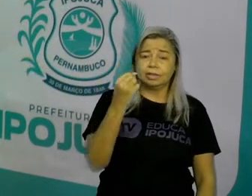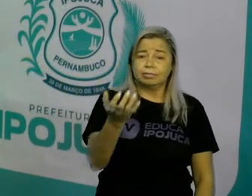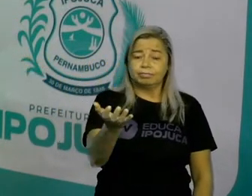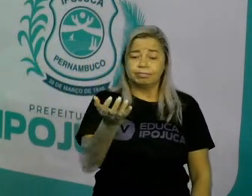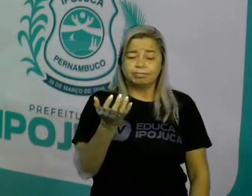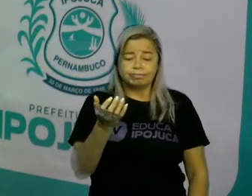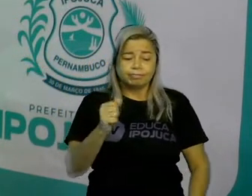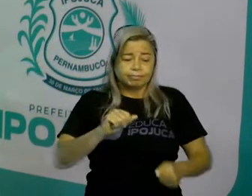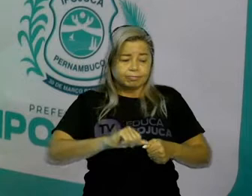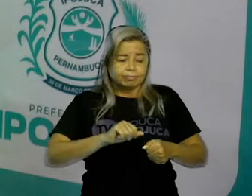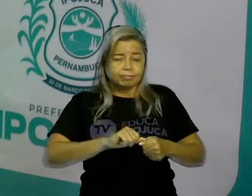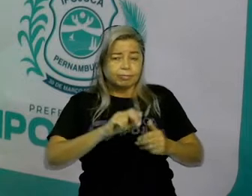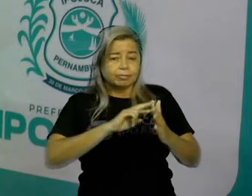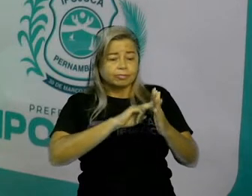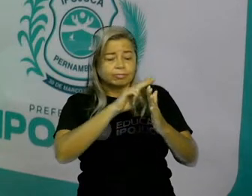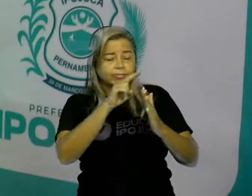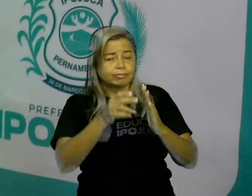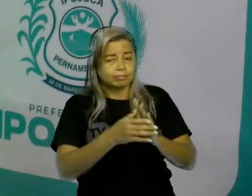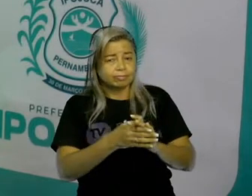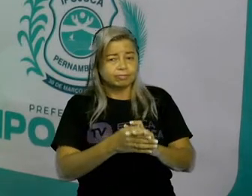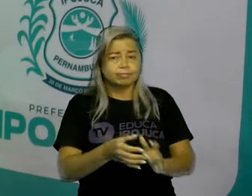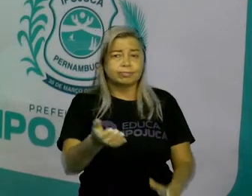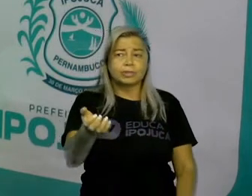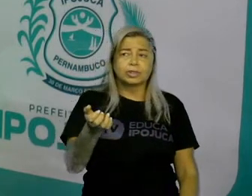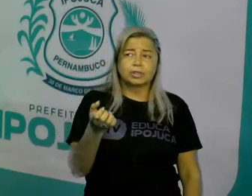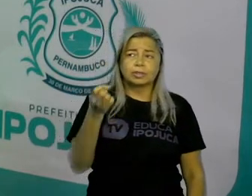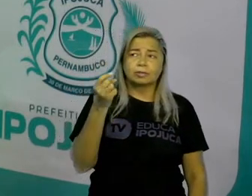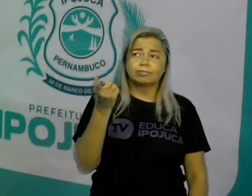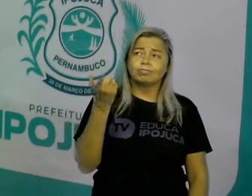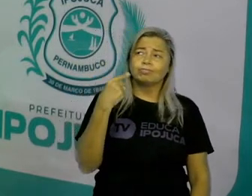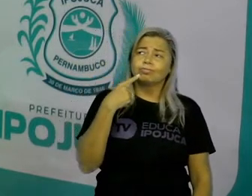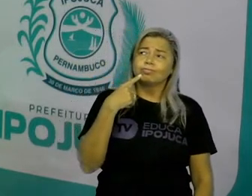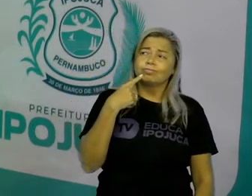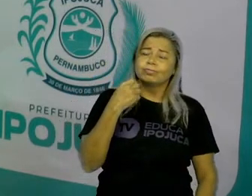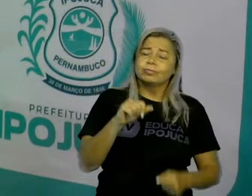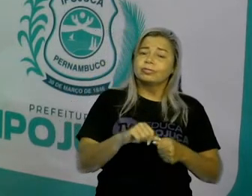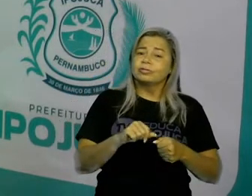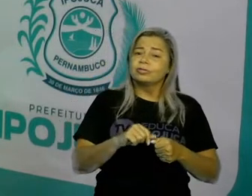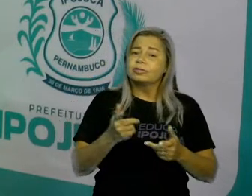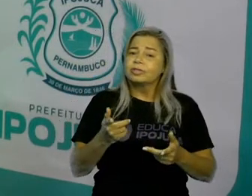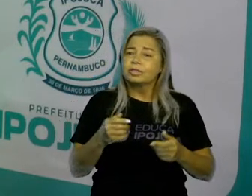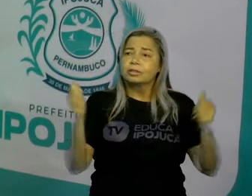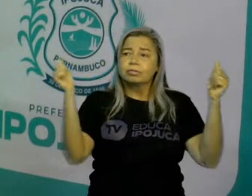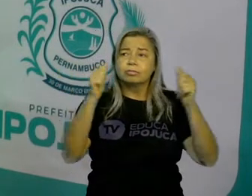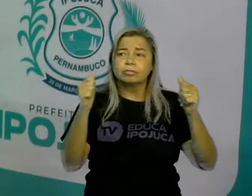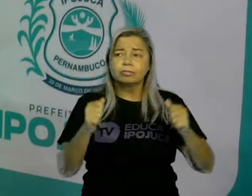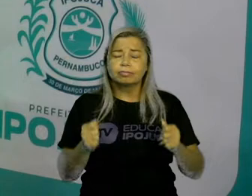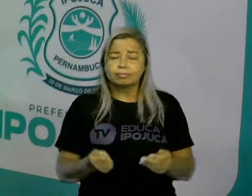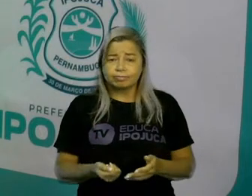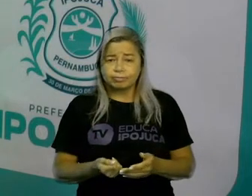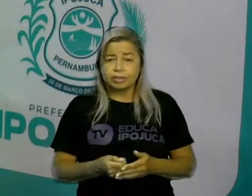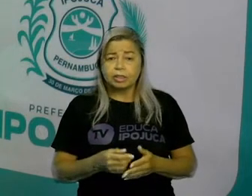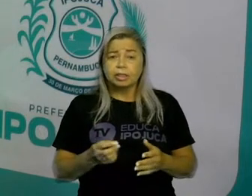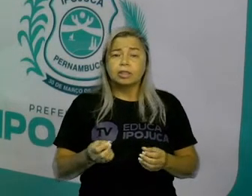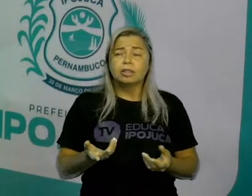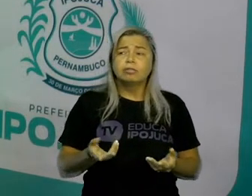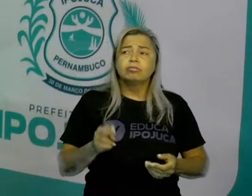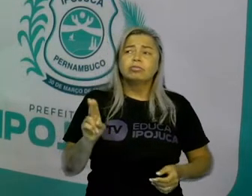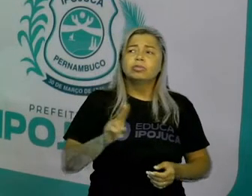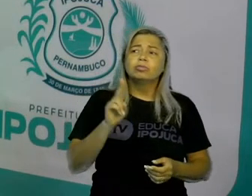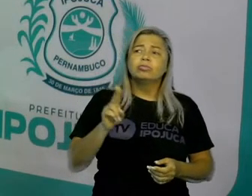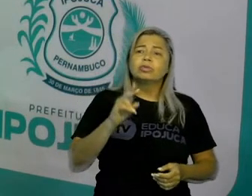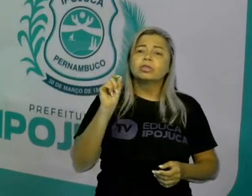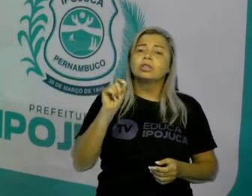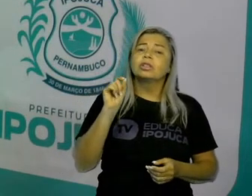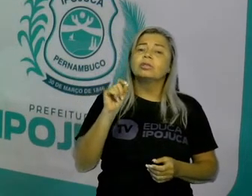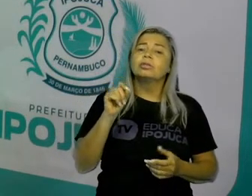arte. Como eu vou fazer essa arte? Eu vou usar traços, vou usar ponto, vou usar linha. Os meus movimentos com a